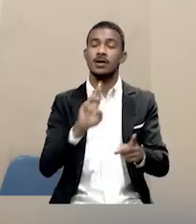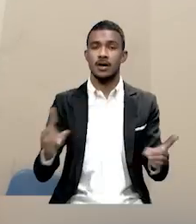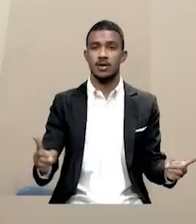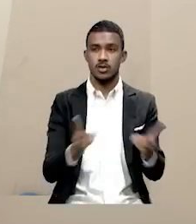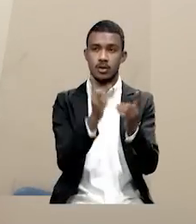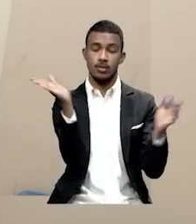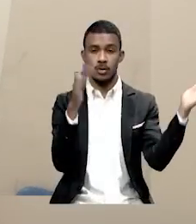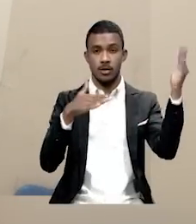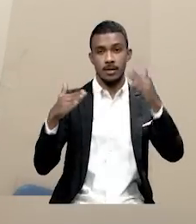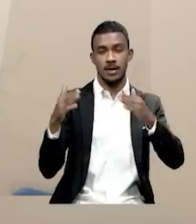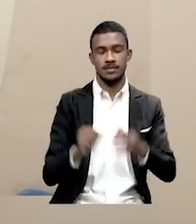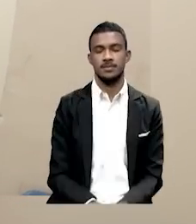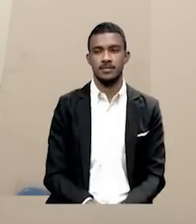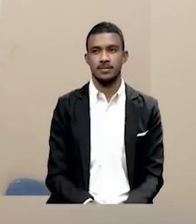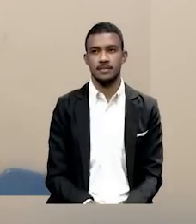problema.